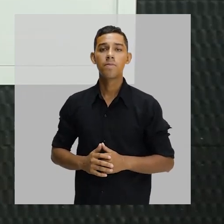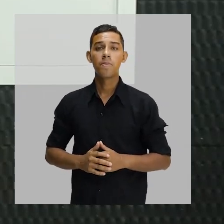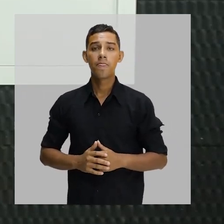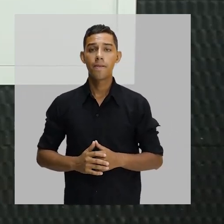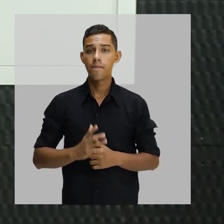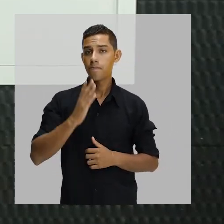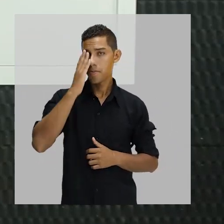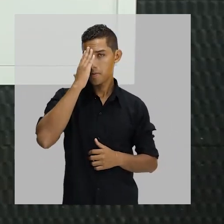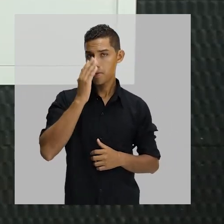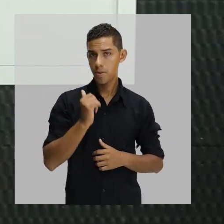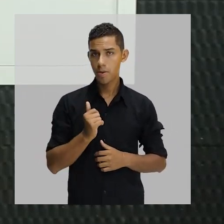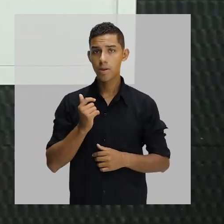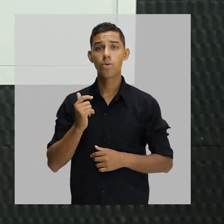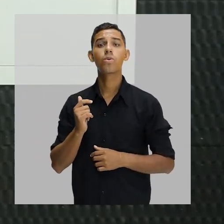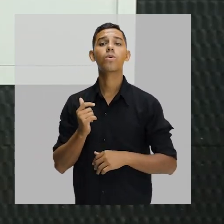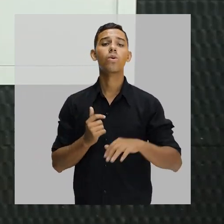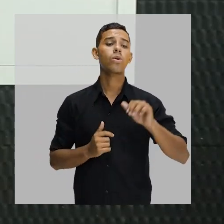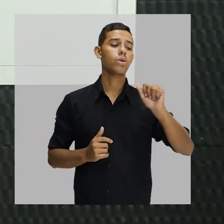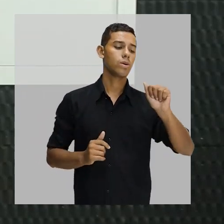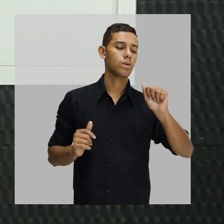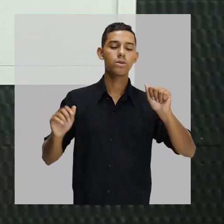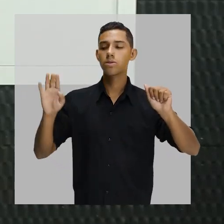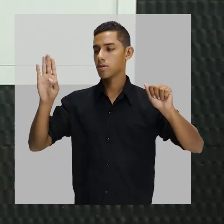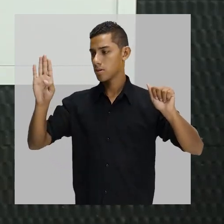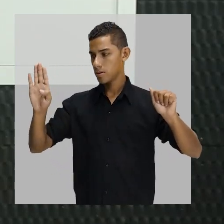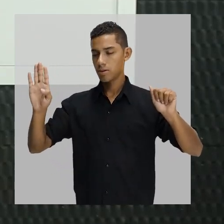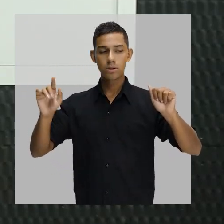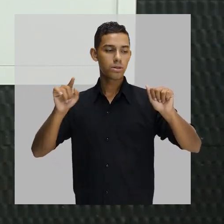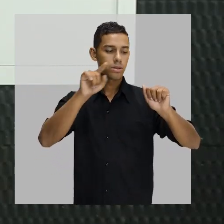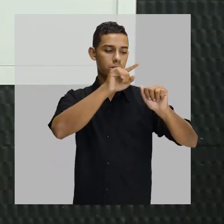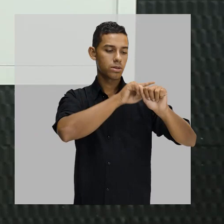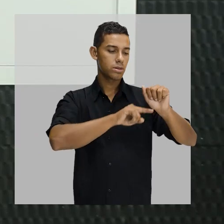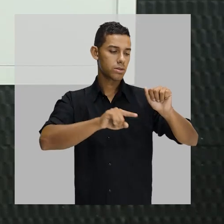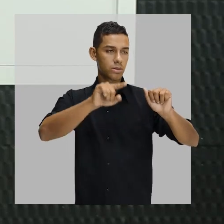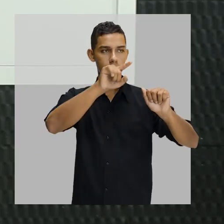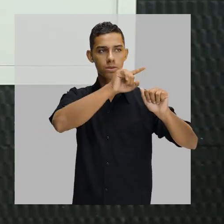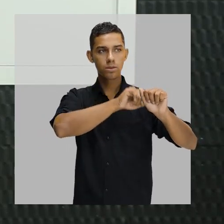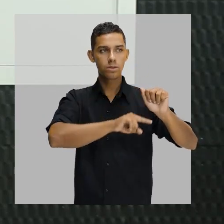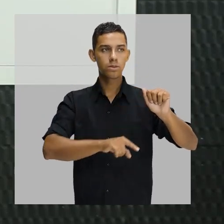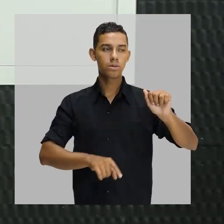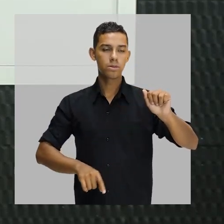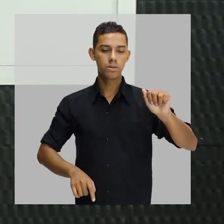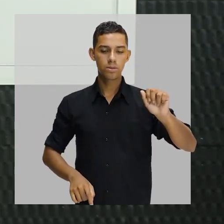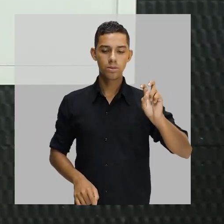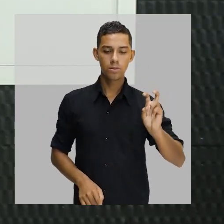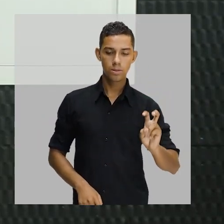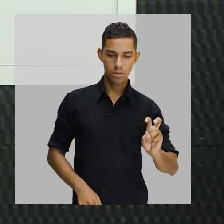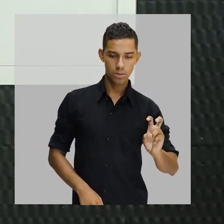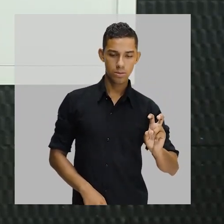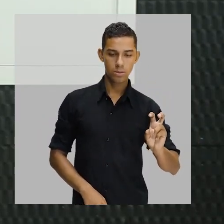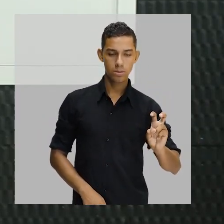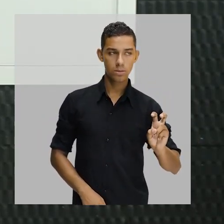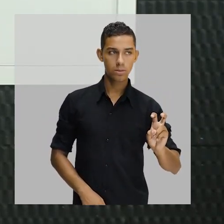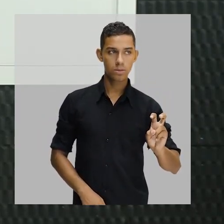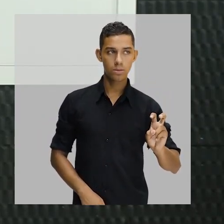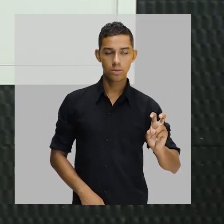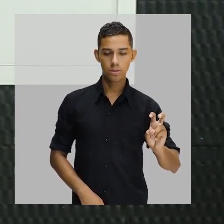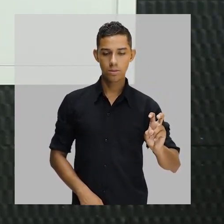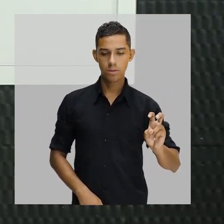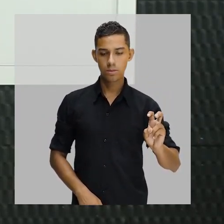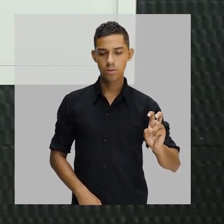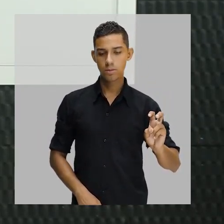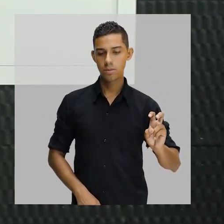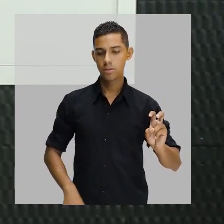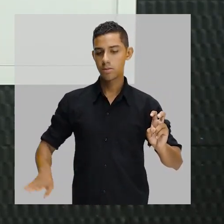quem é o corpo A e quem é o corpo B. Então, o corpo A, ele ocupa o espaço 5, tá bem aqui, ó. O espaço inicial de A